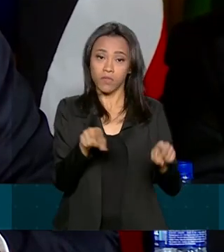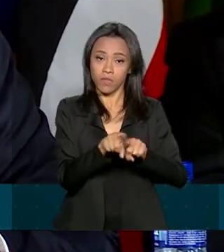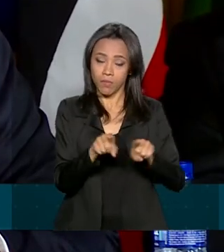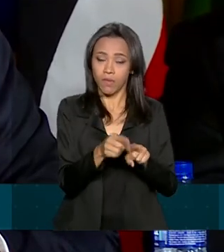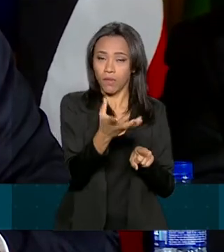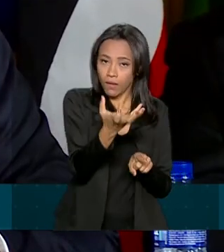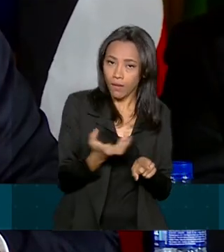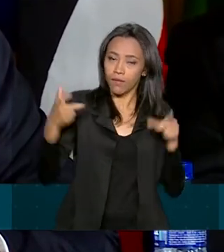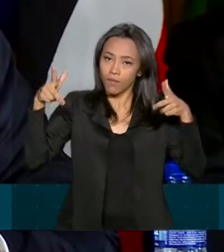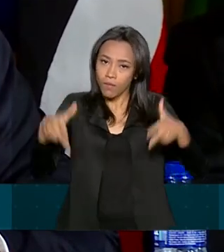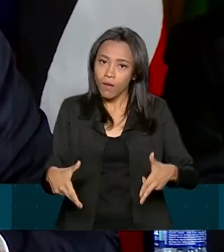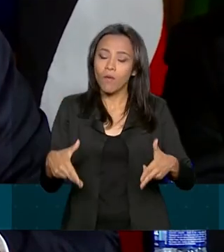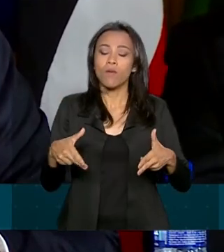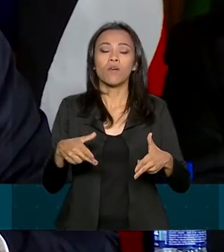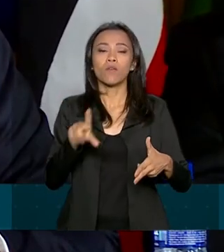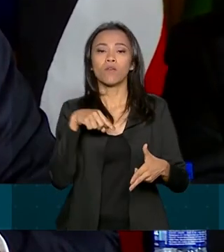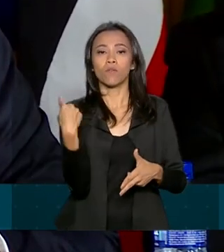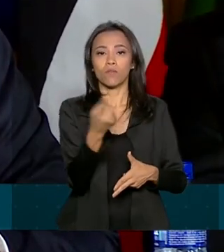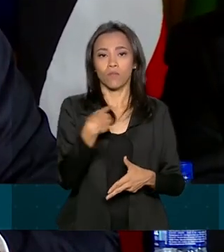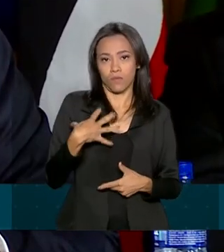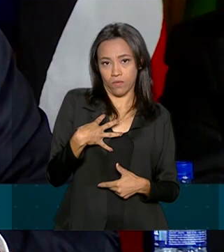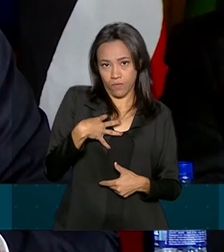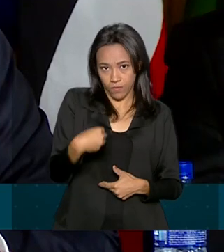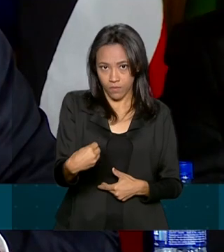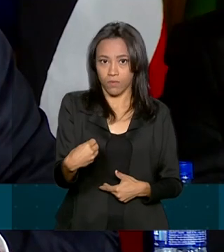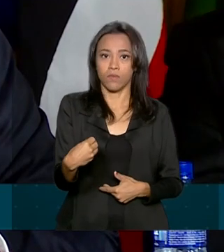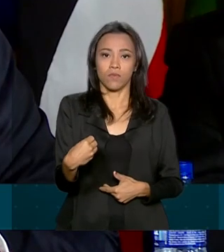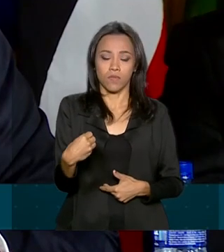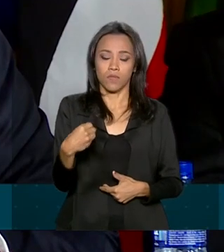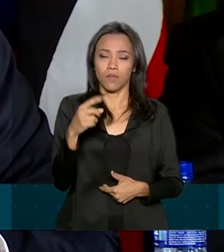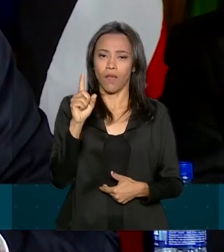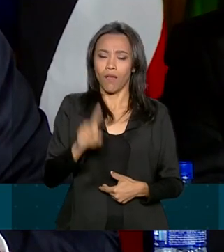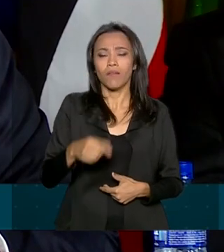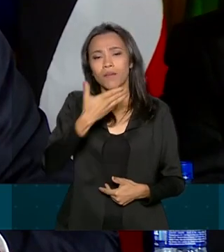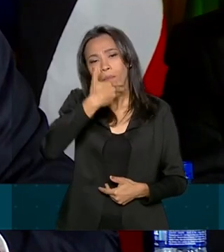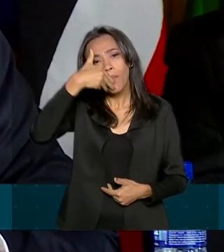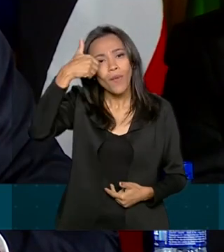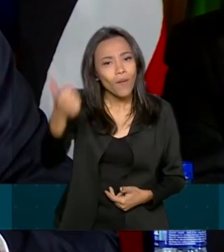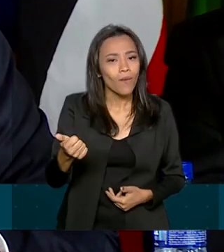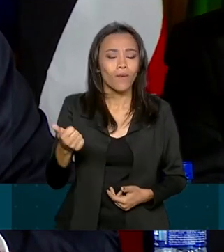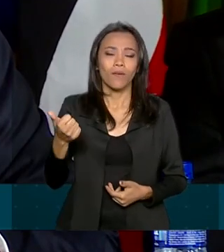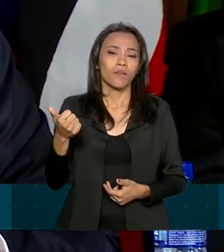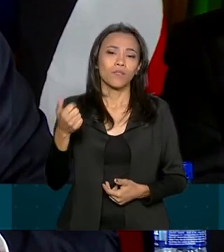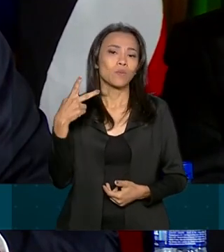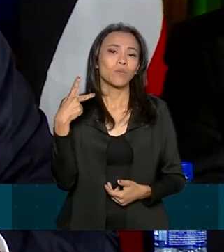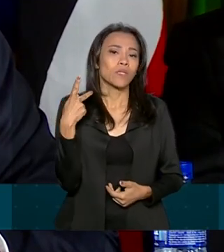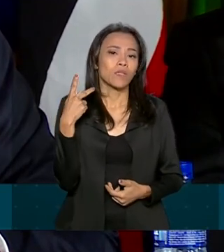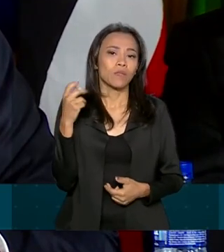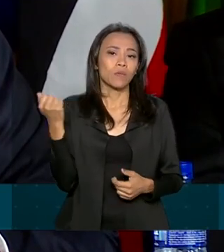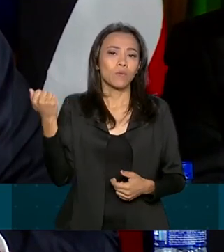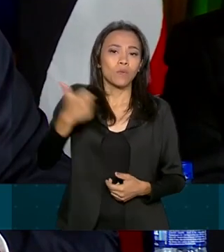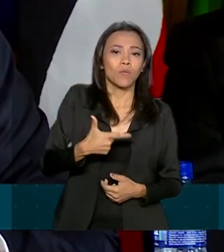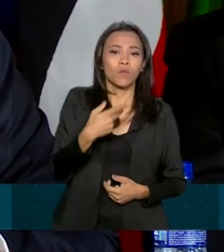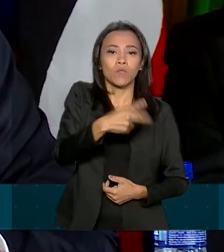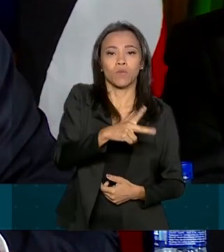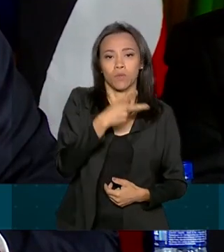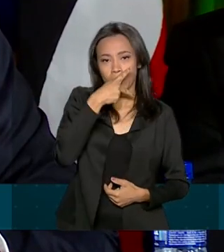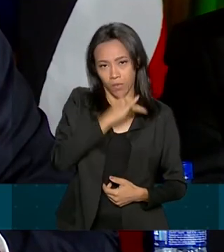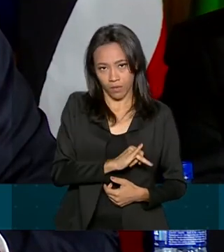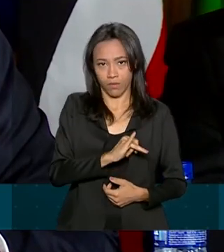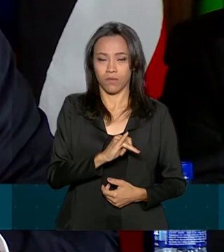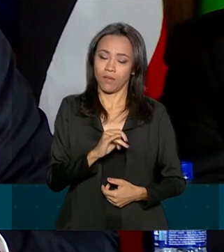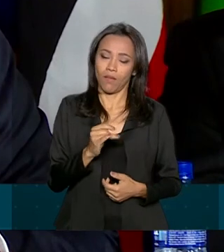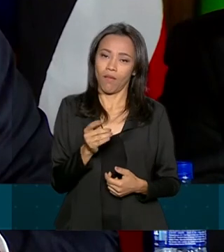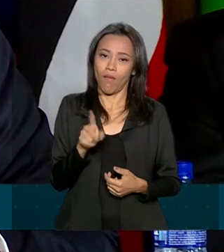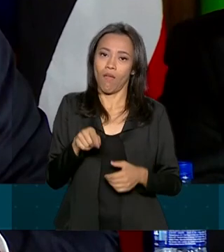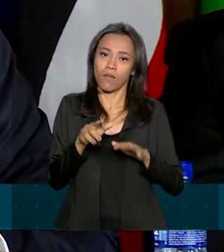certeza, é que os nossos filhos sejam melhores que seus respectivos pais. Porque só assim